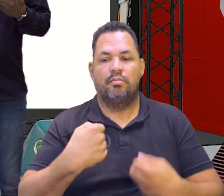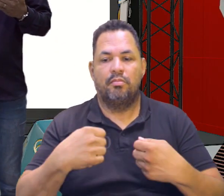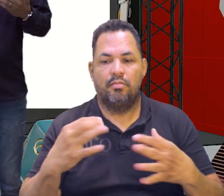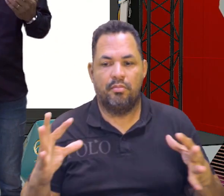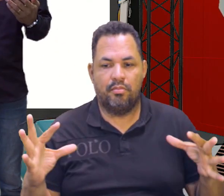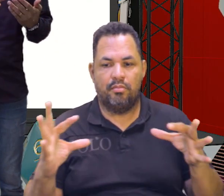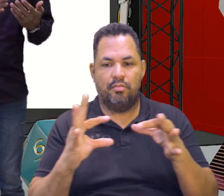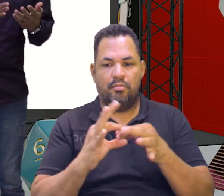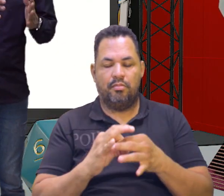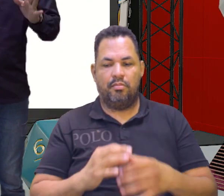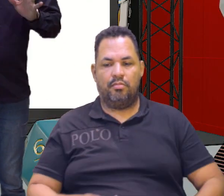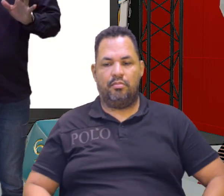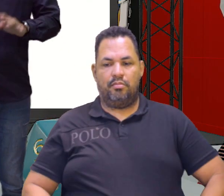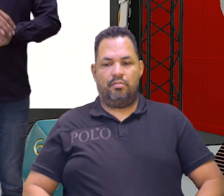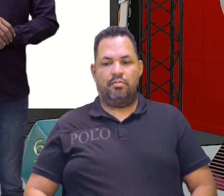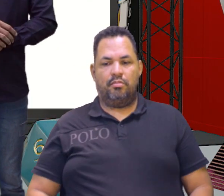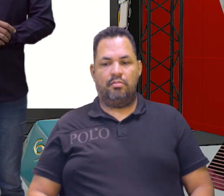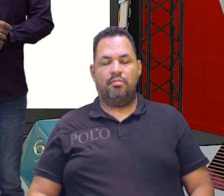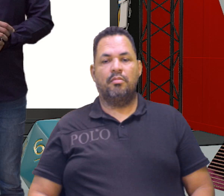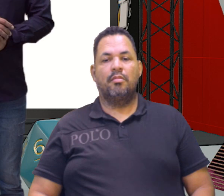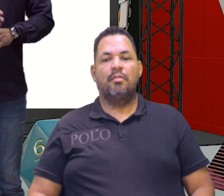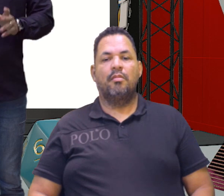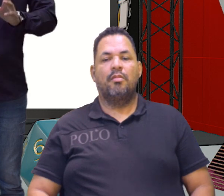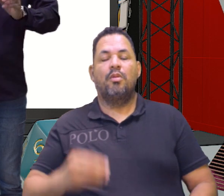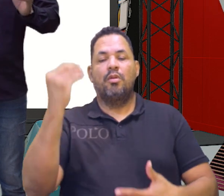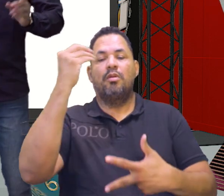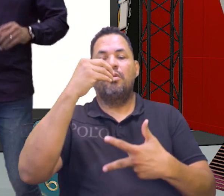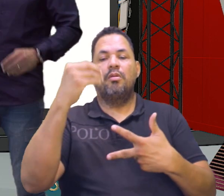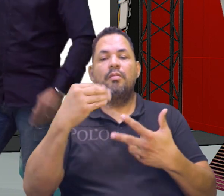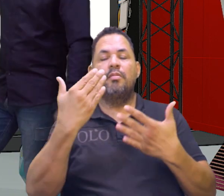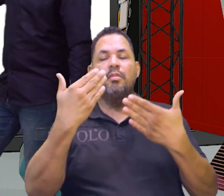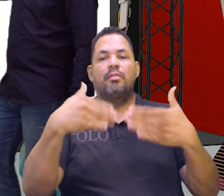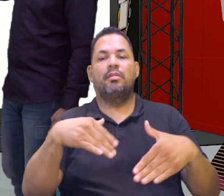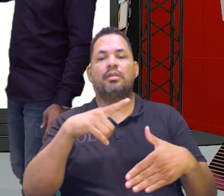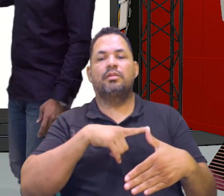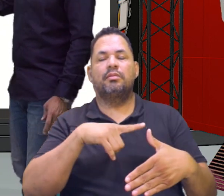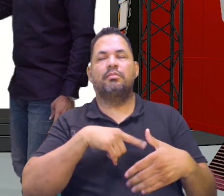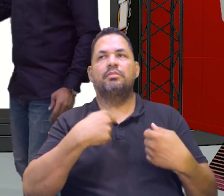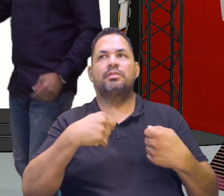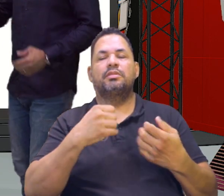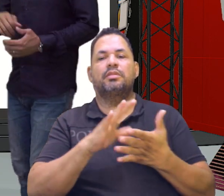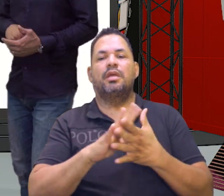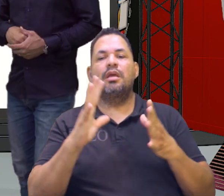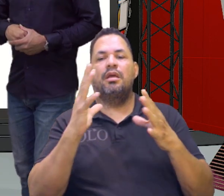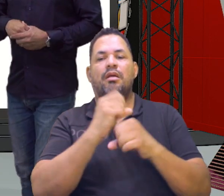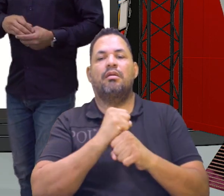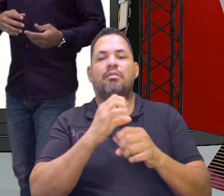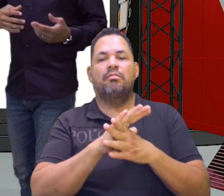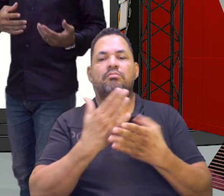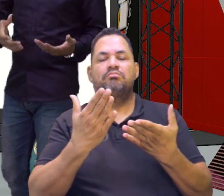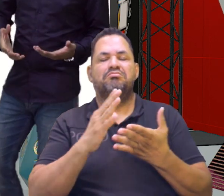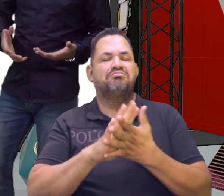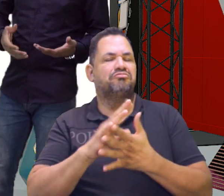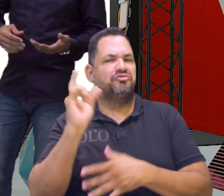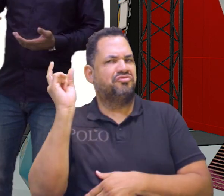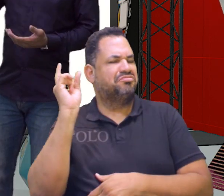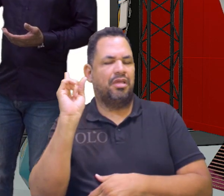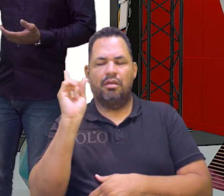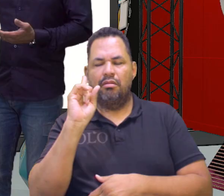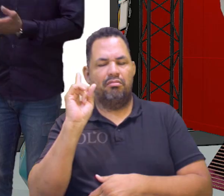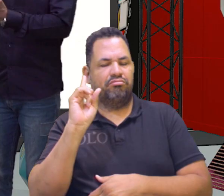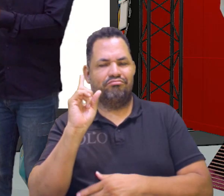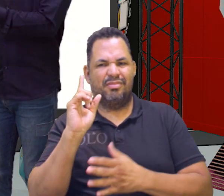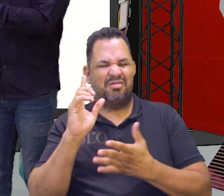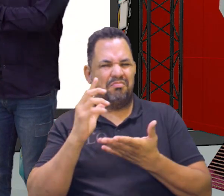conexão. Nossa cabeça tem que estar aberta. O Enem vai cobrar alguma coisa assim para calcular a equação da reta? Muito pouco provável. Ele